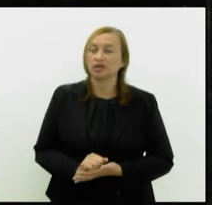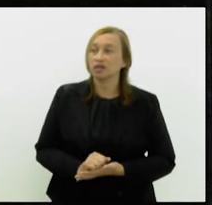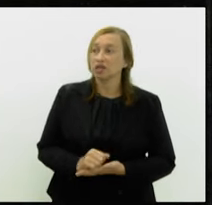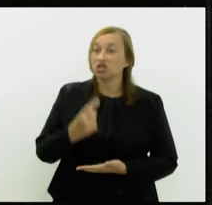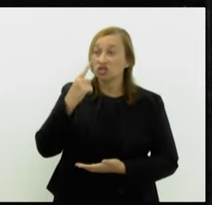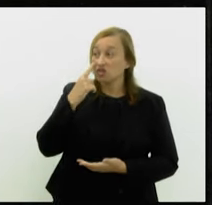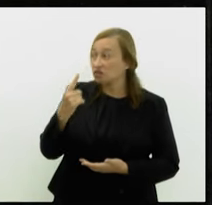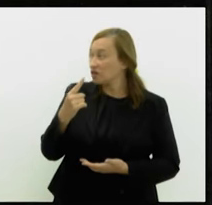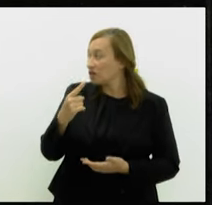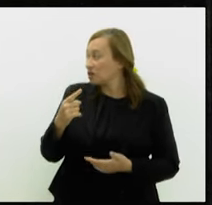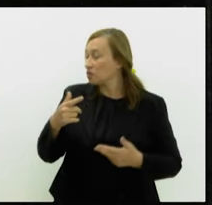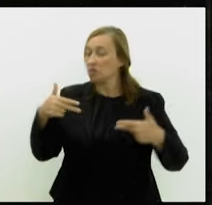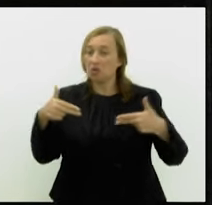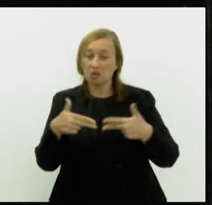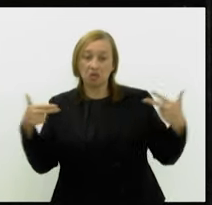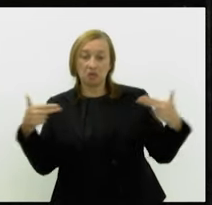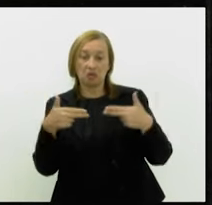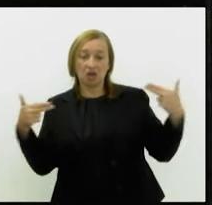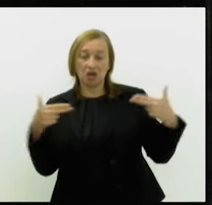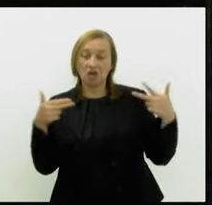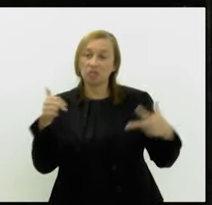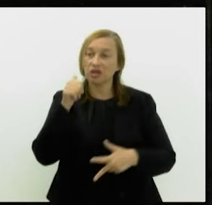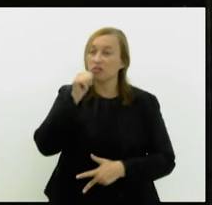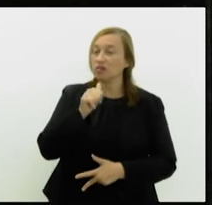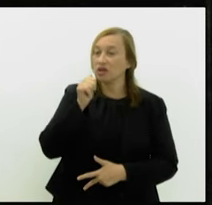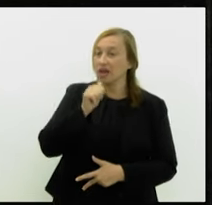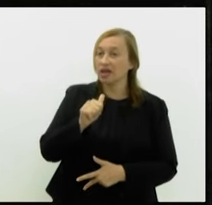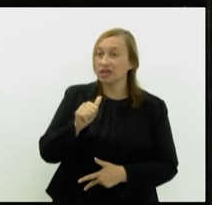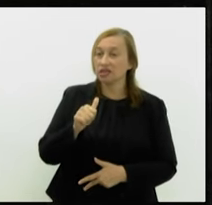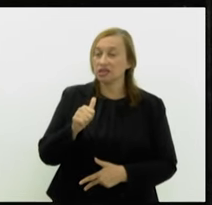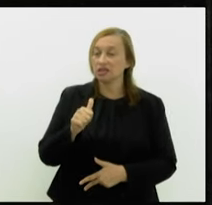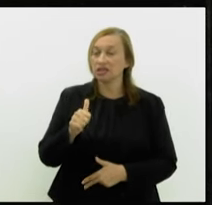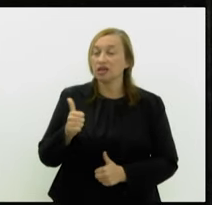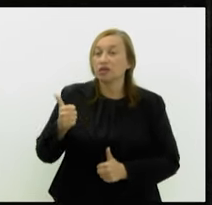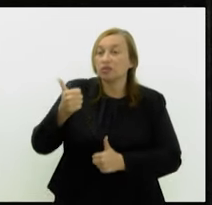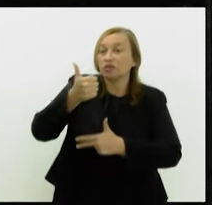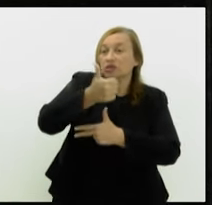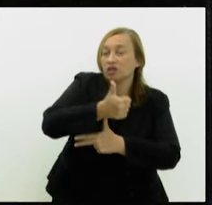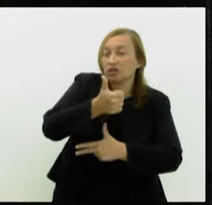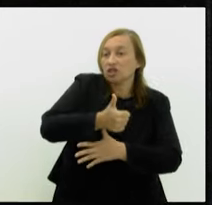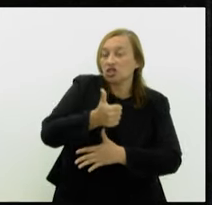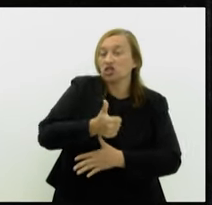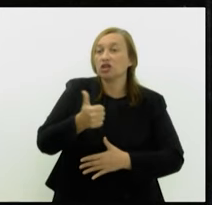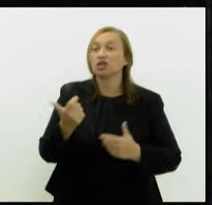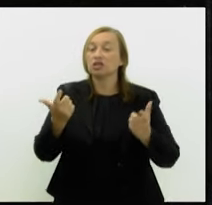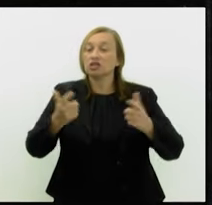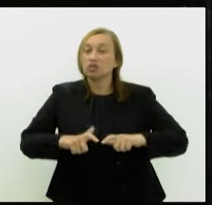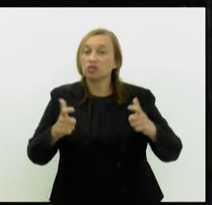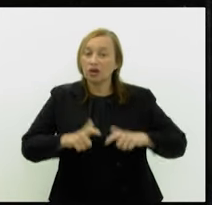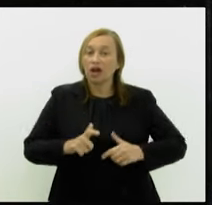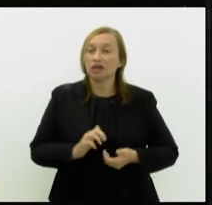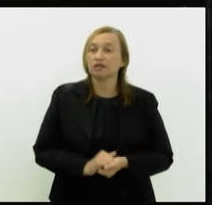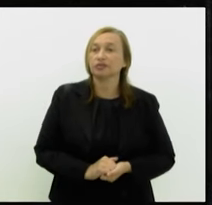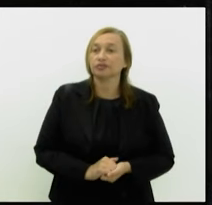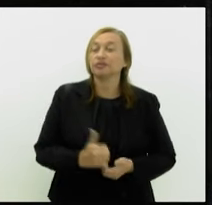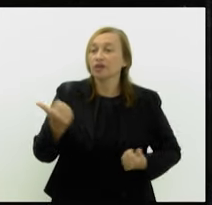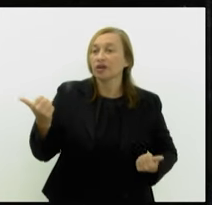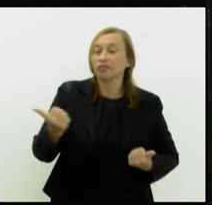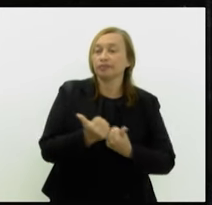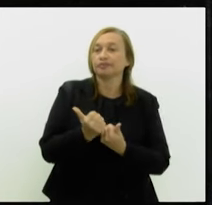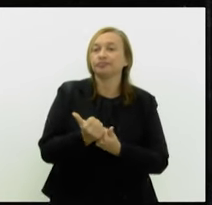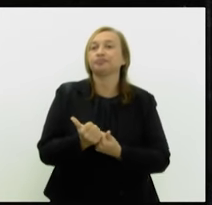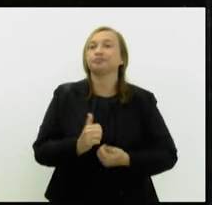nacional crescendo, o espaço e protagonismo de nós, mulheres, nesse lugar ainda é muito diminuto. Apoio, inclusive,